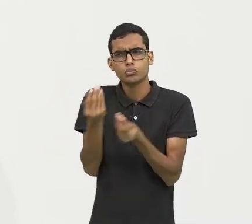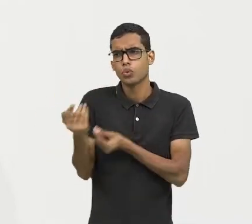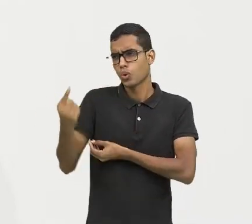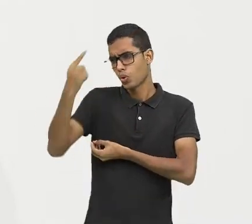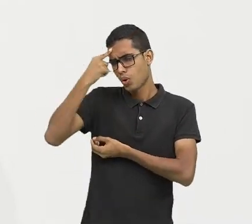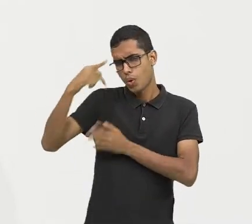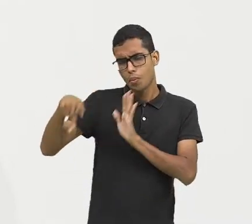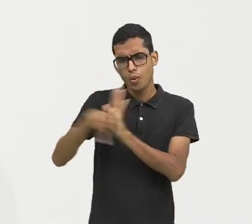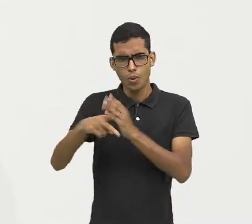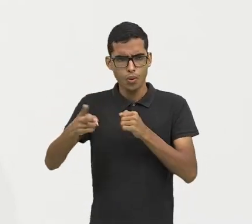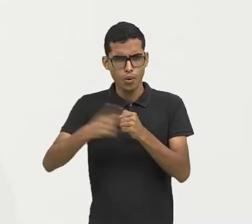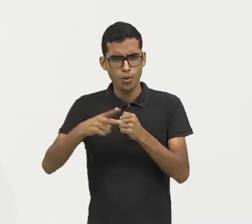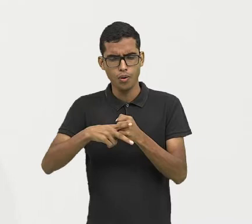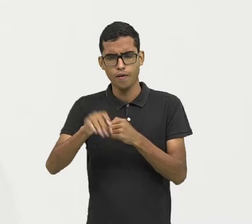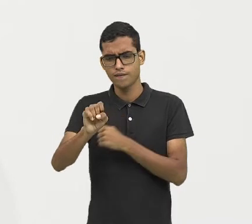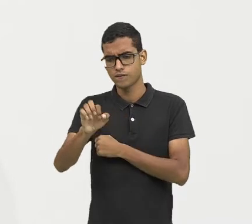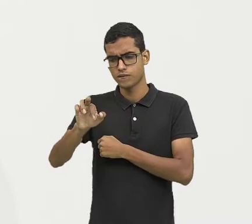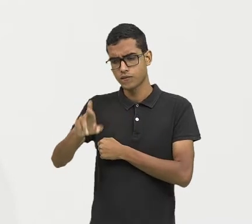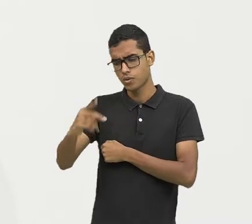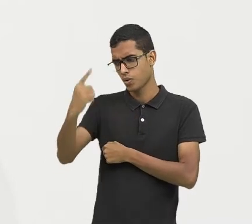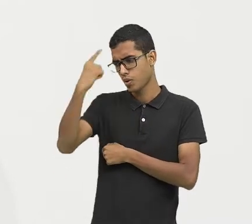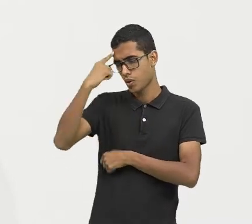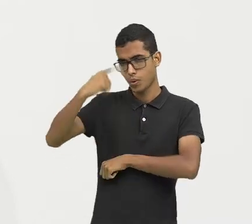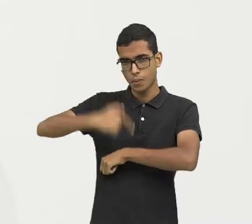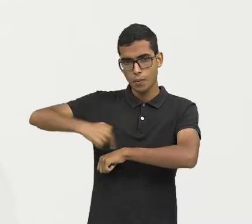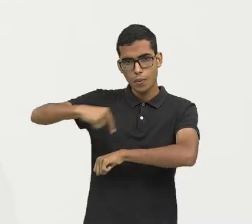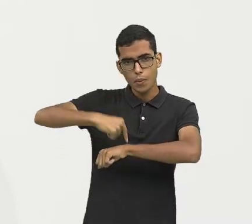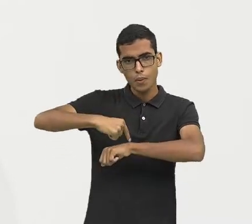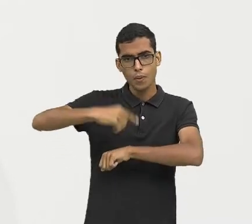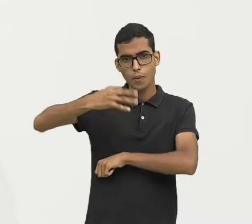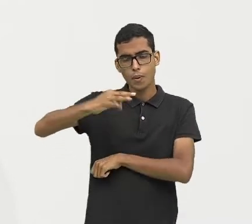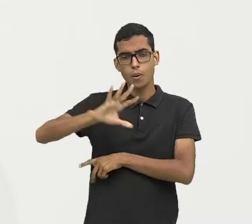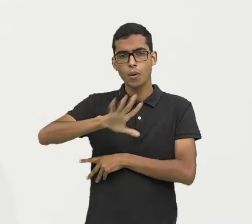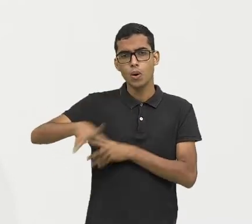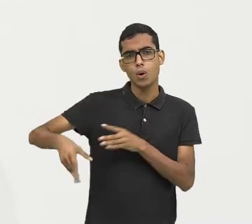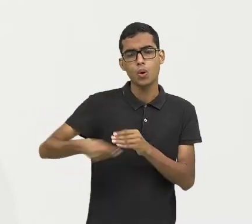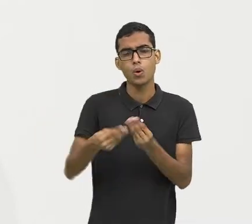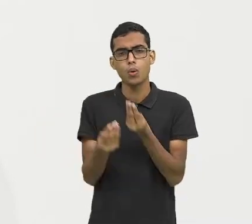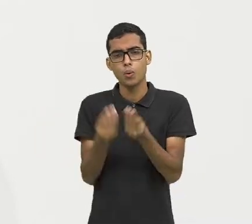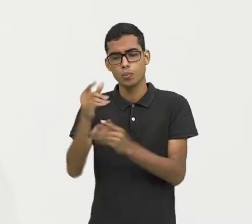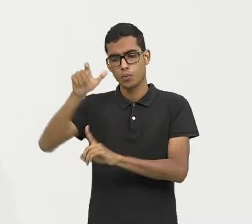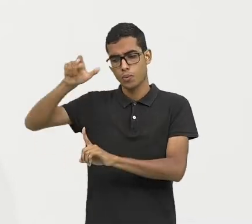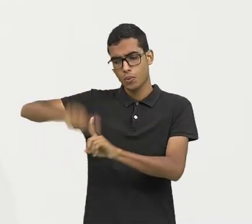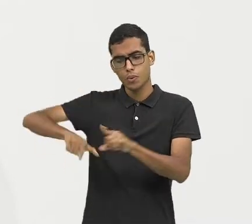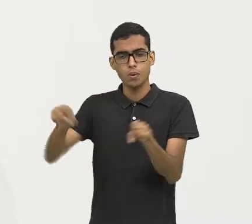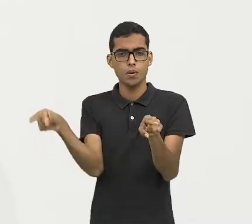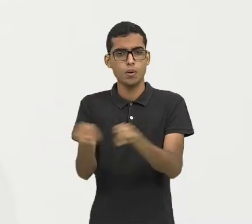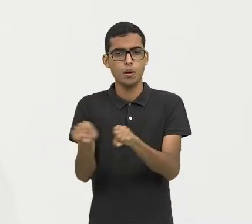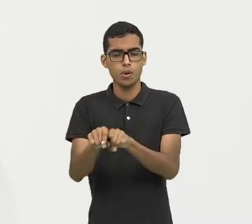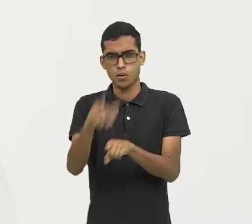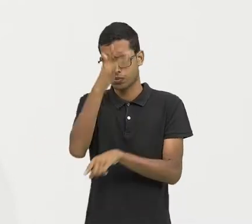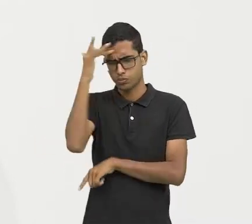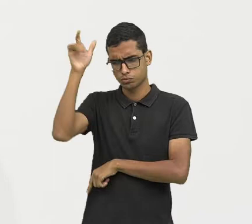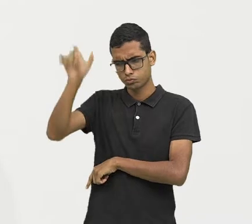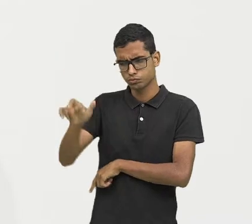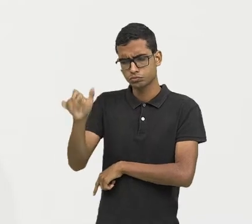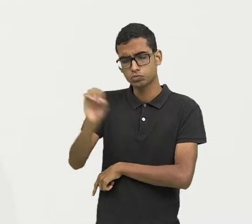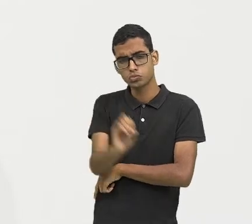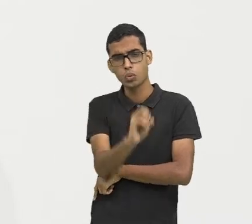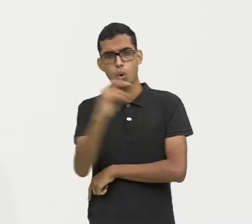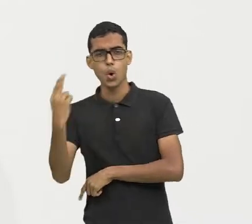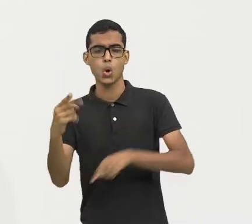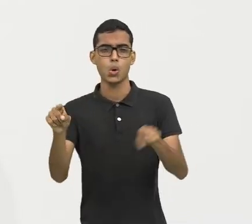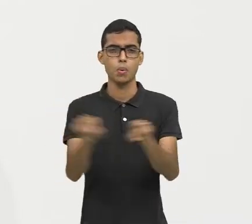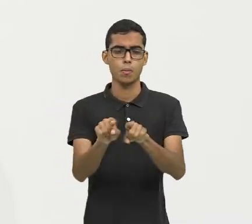verbo ser, certo? A ideia de tempo, eu posso atribuir a um sujeito, a uma pessoa ou a